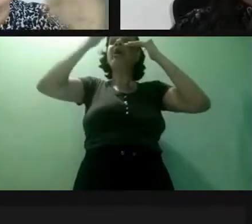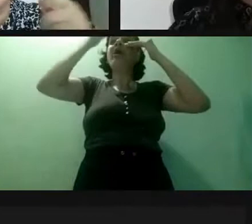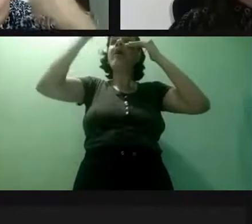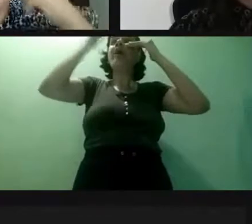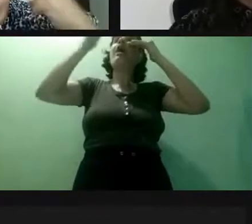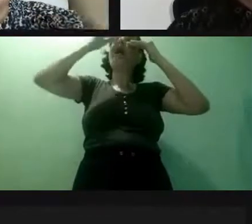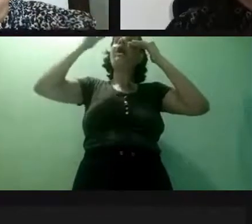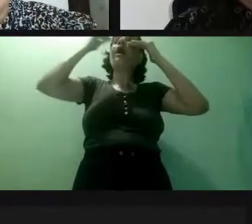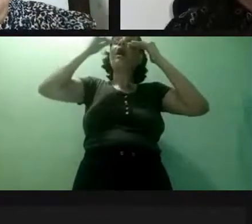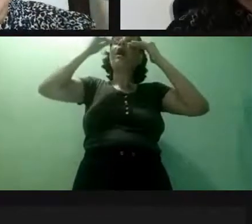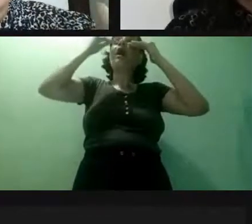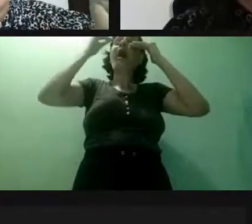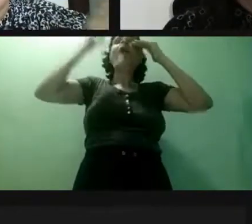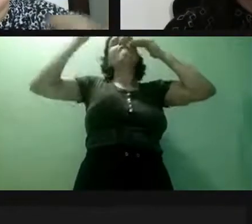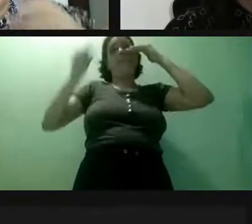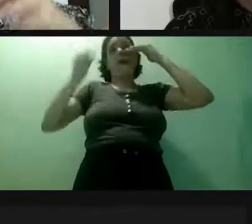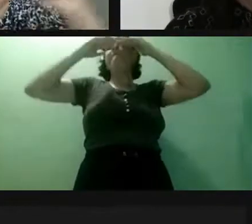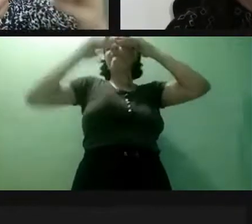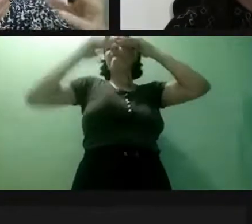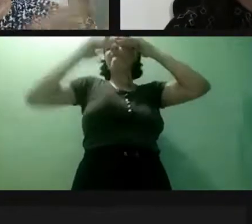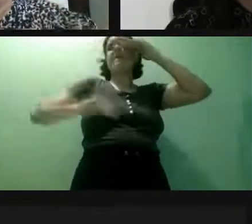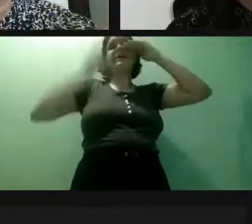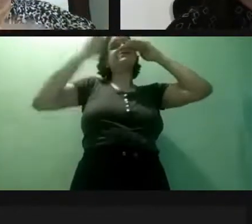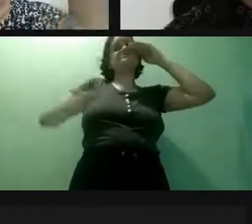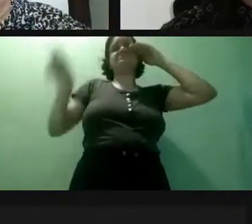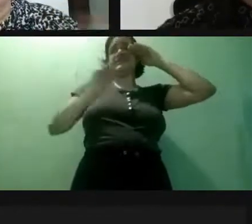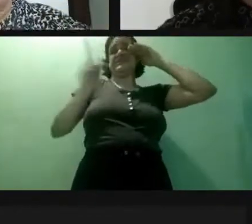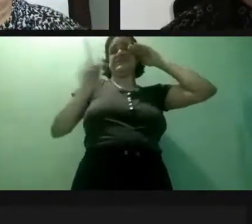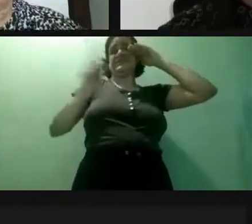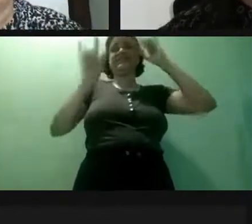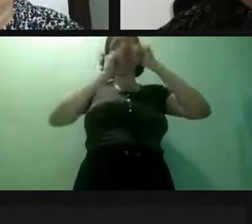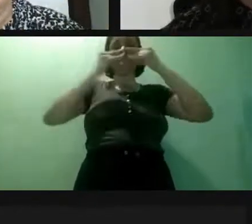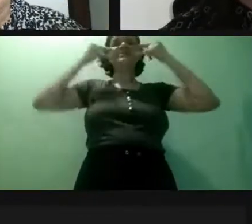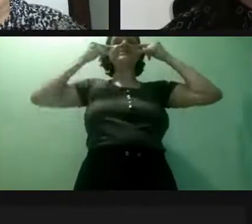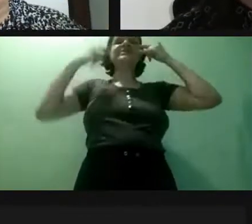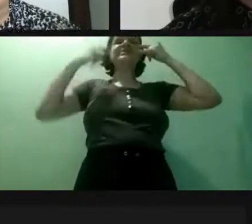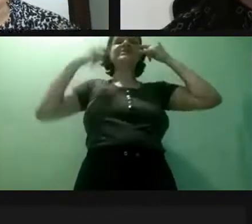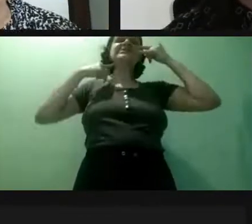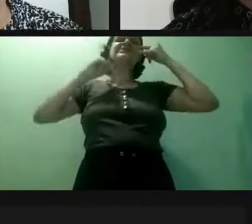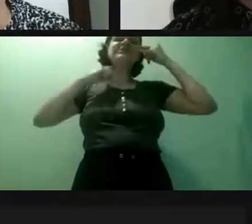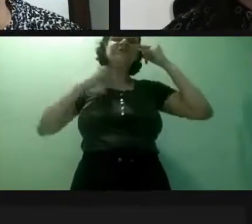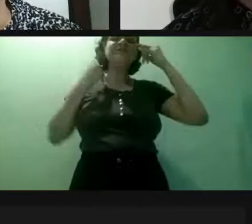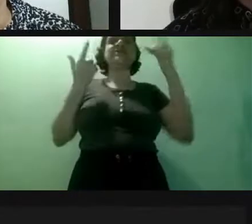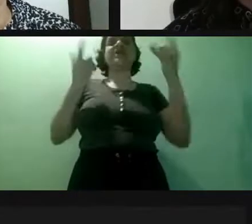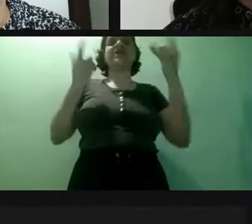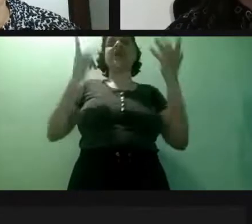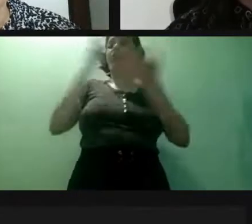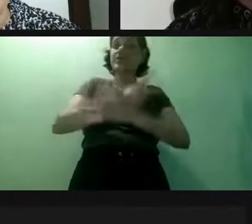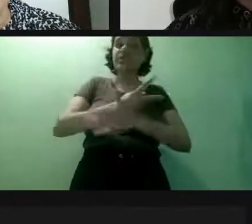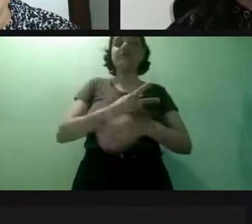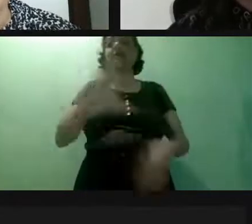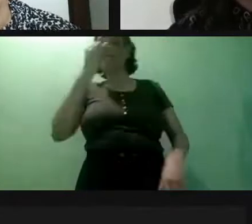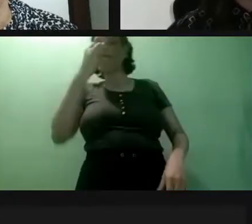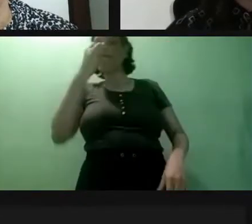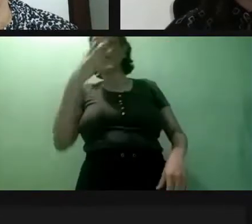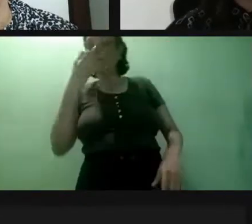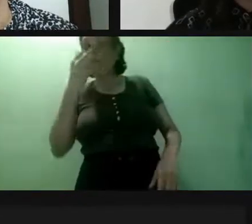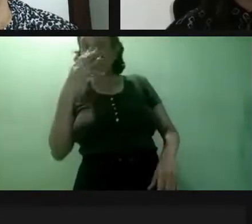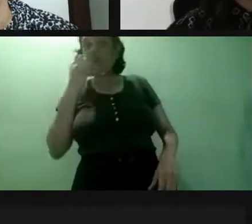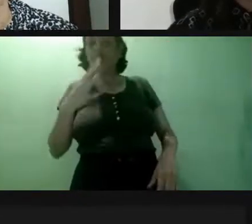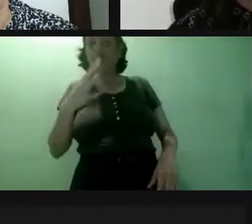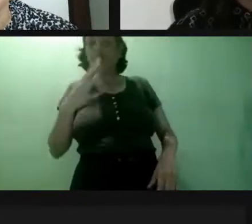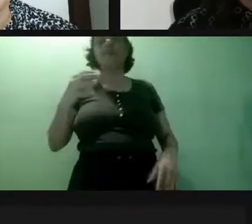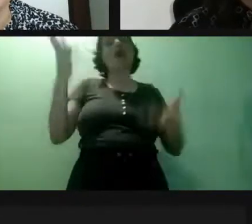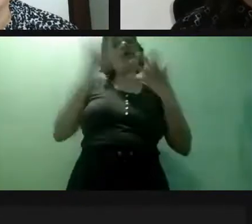estava de batom, e quando eu tirei a máscara, o batom é o costume. Mas é isso, acho que foi muito bom. Eu queria dizer